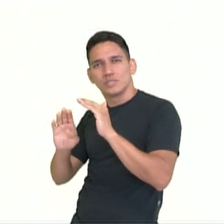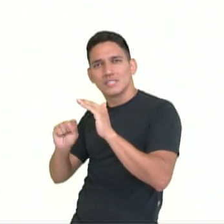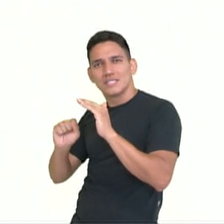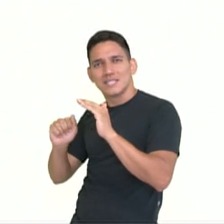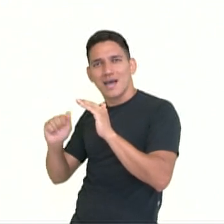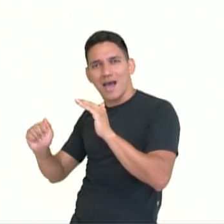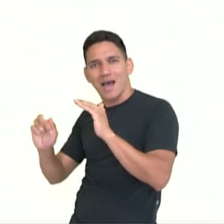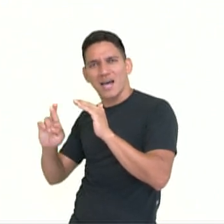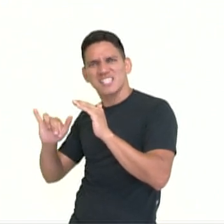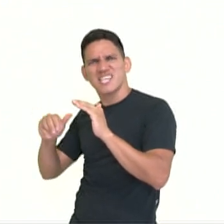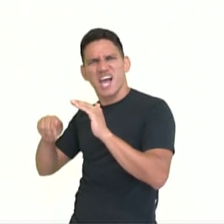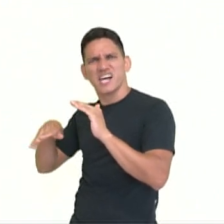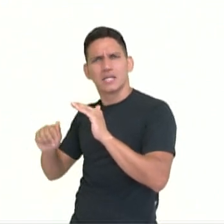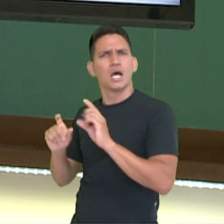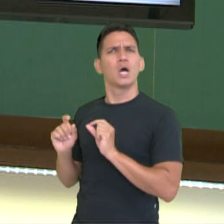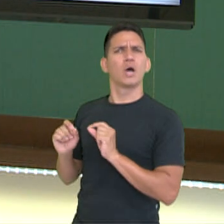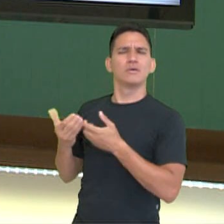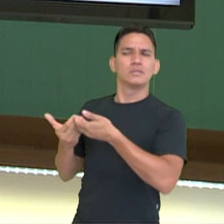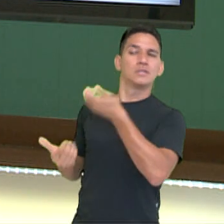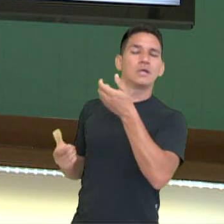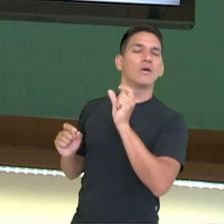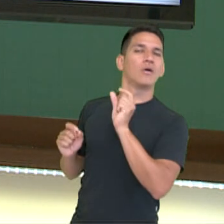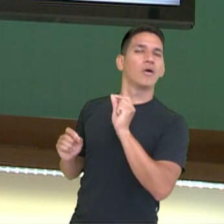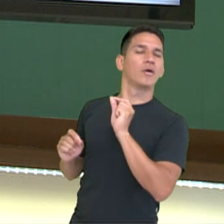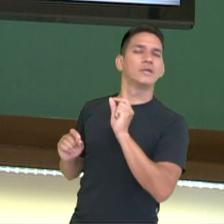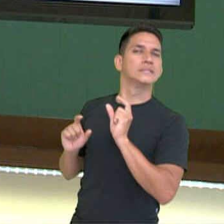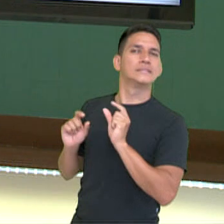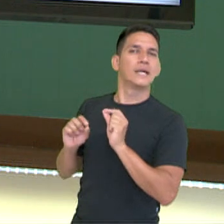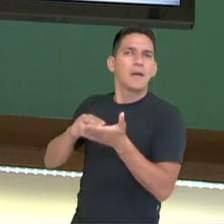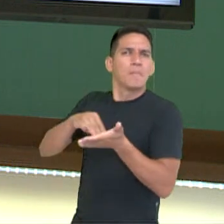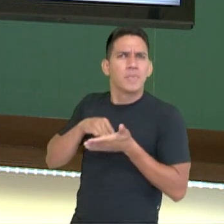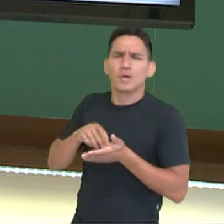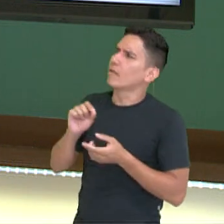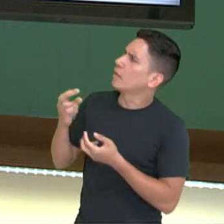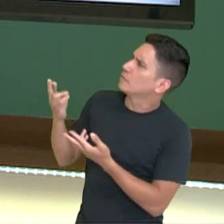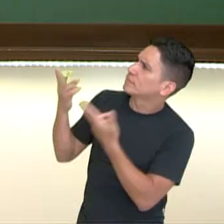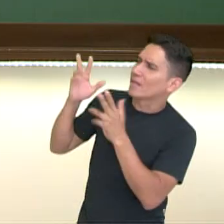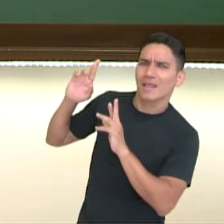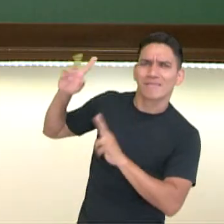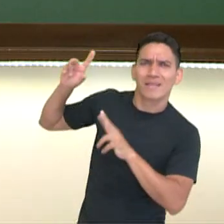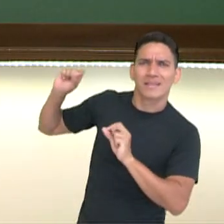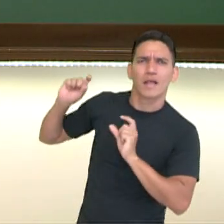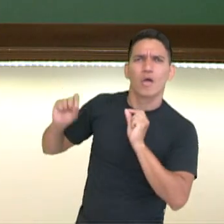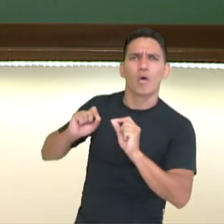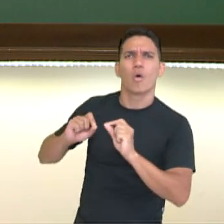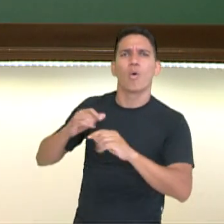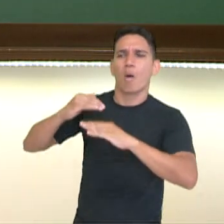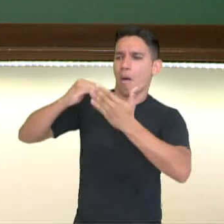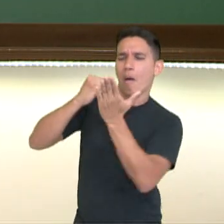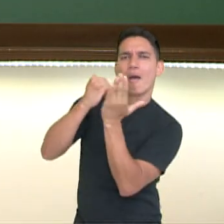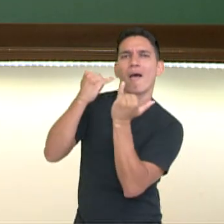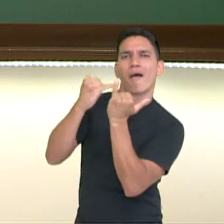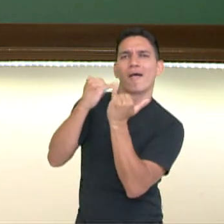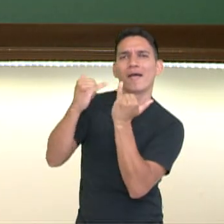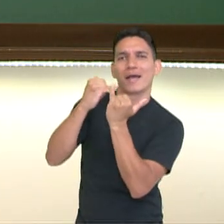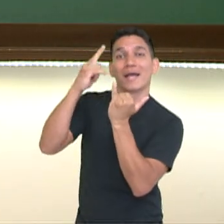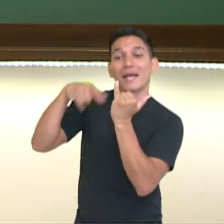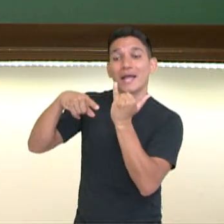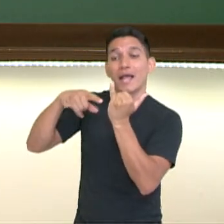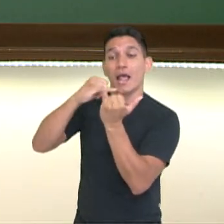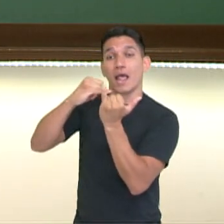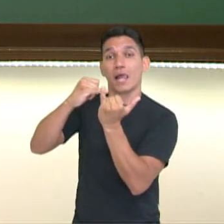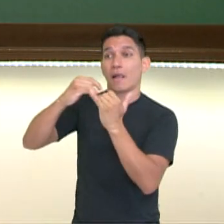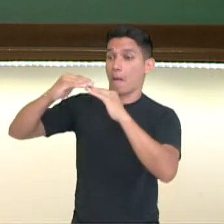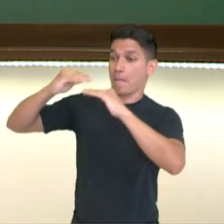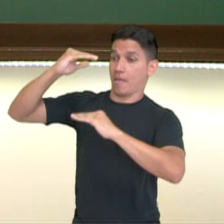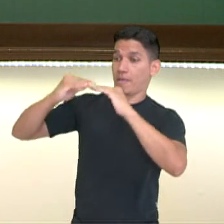subsaariana. Então você percebeu qual é o motivo dessa diferença aí? Qual é a fronteira? O deserto do Saara, que